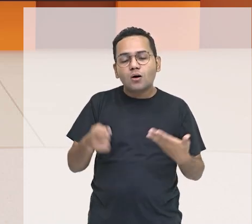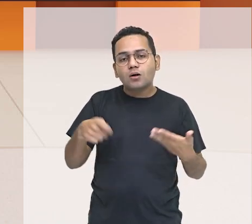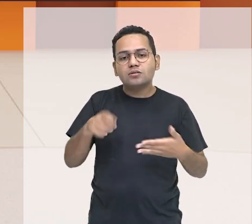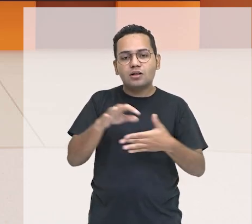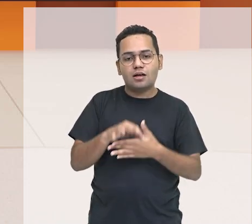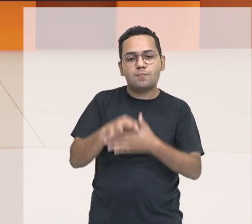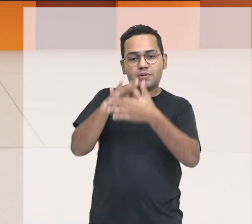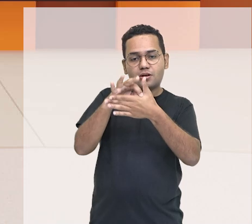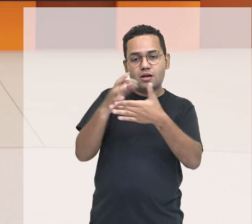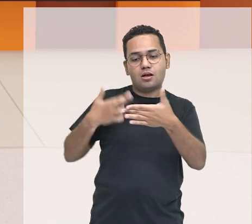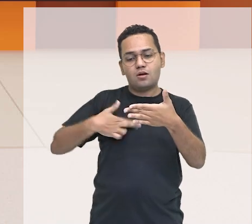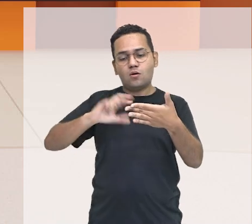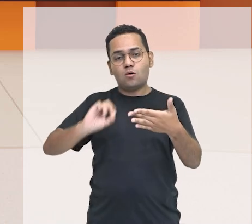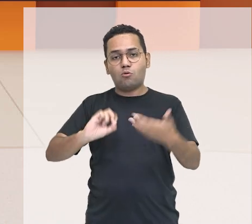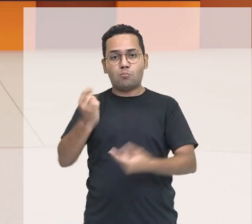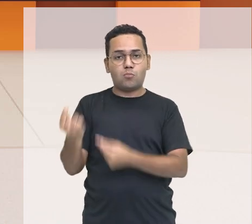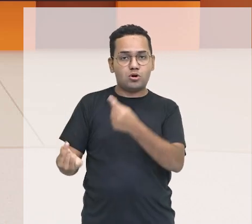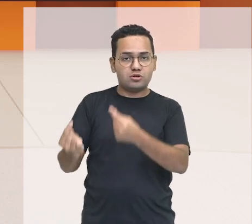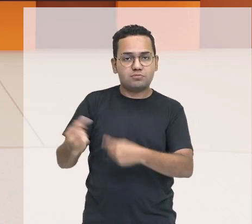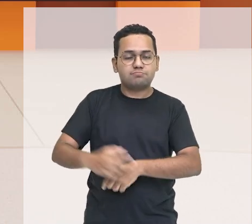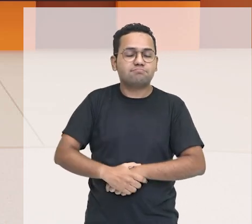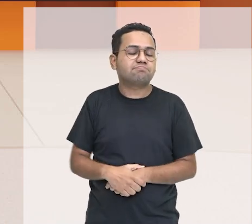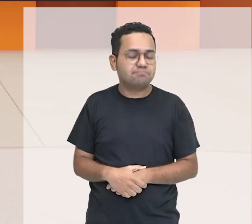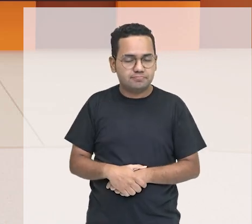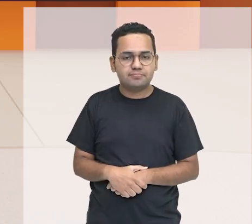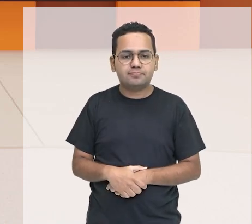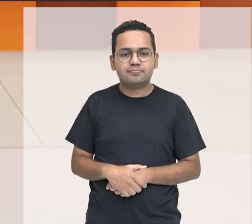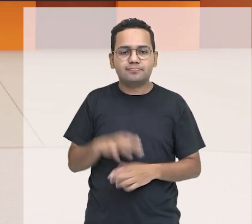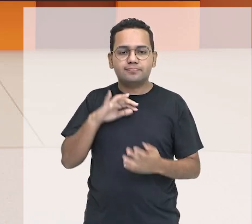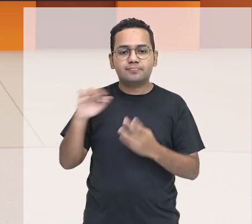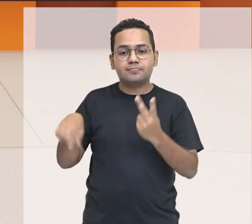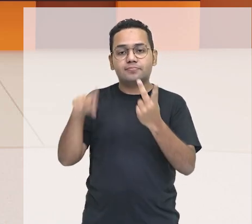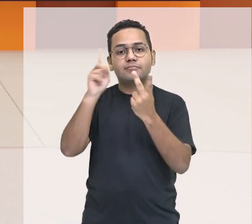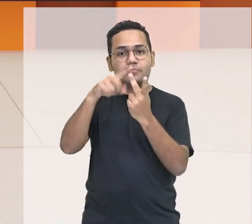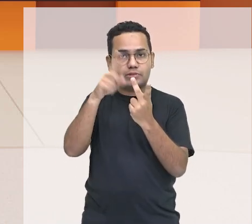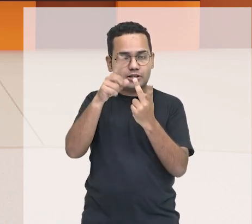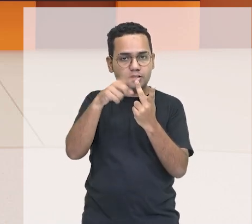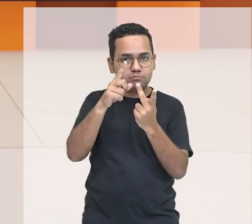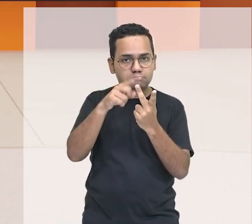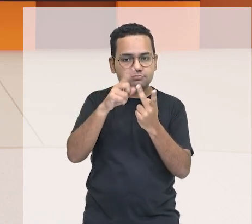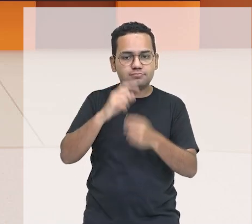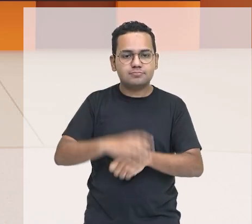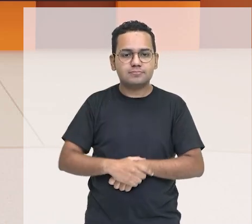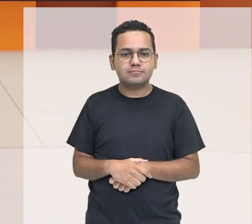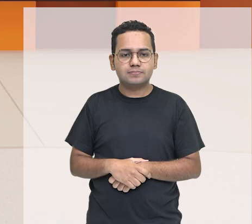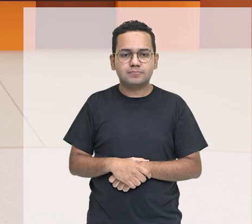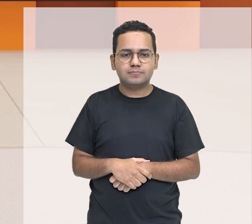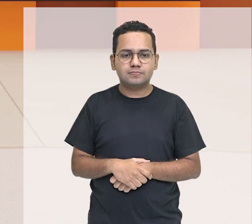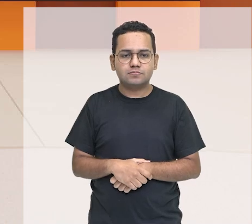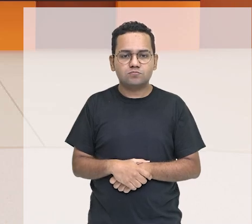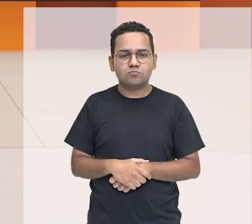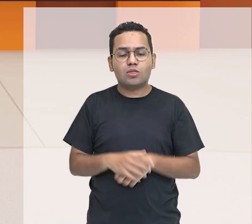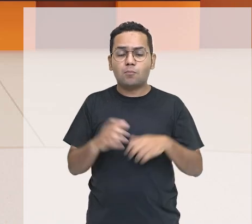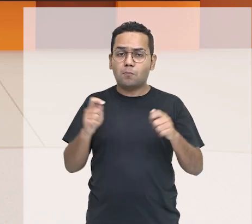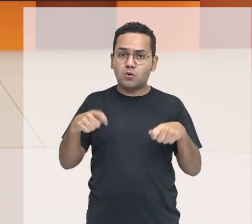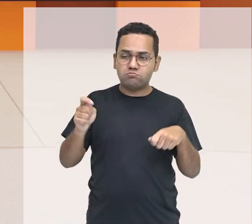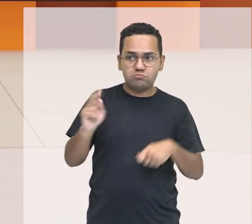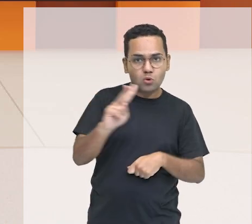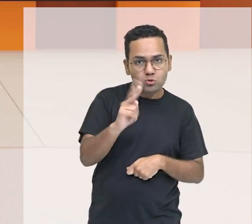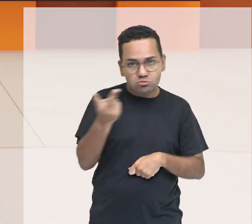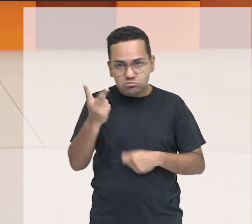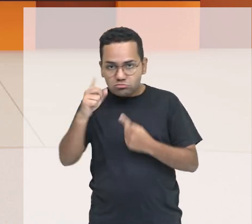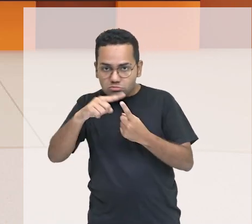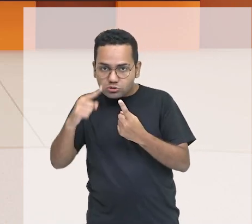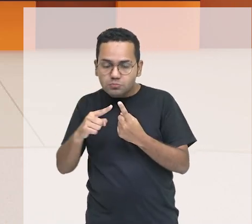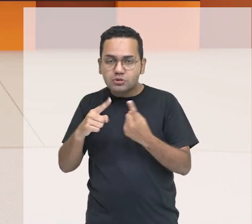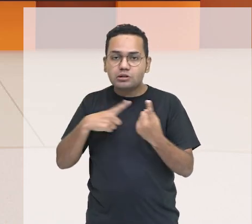políticas, né? Muito bem, interessante chamar a atenção que essa dominação carismática ela pode ser tanto para o bem quanto para o